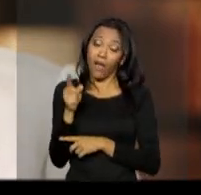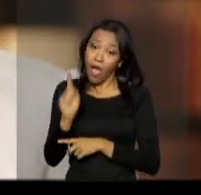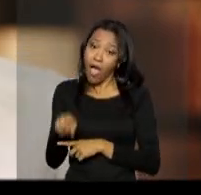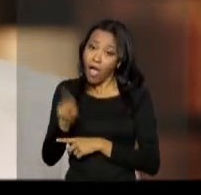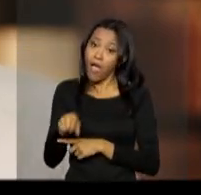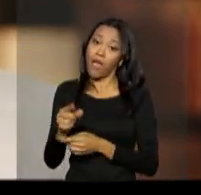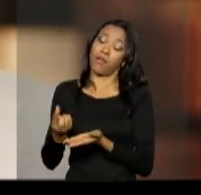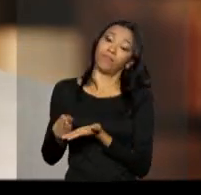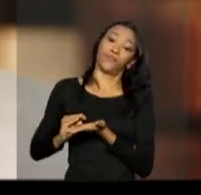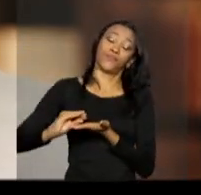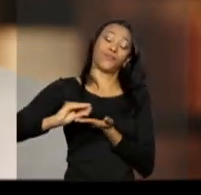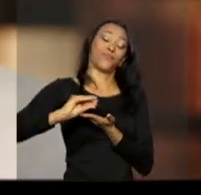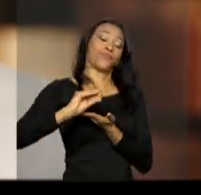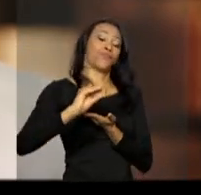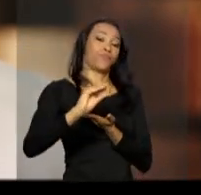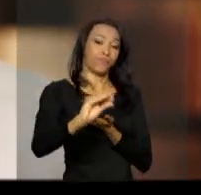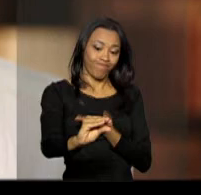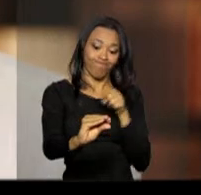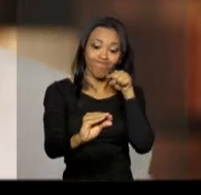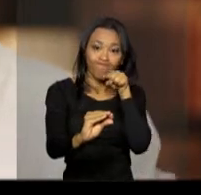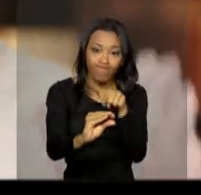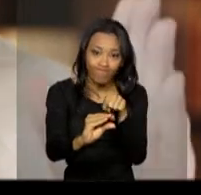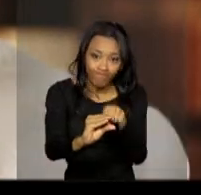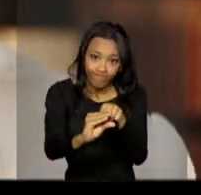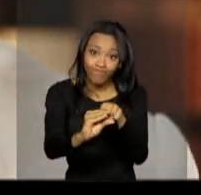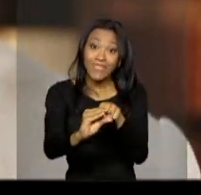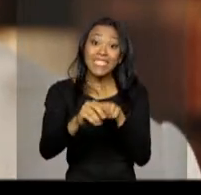investidos exclusivamente